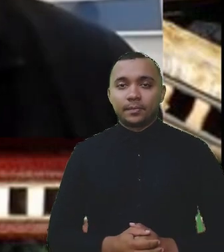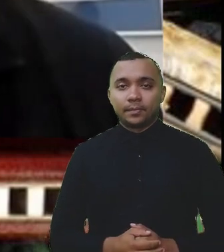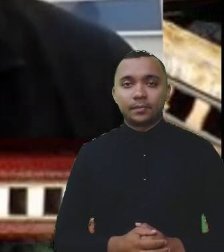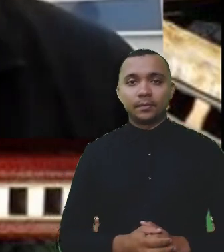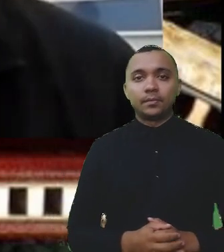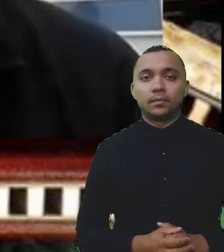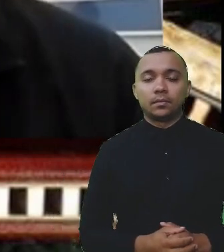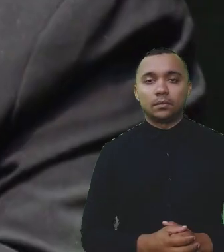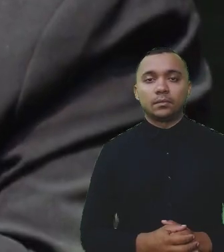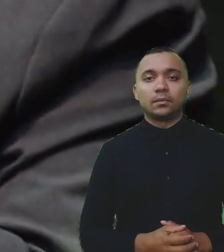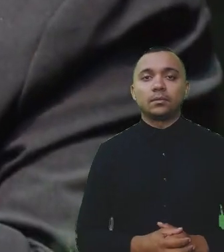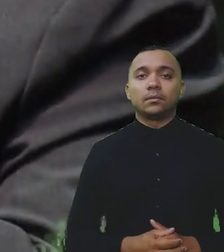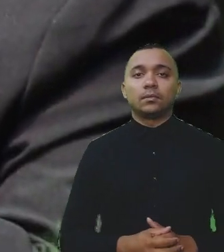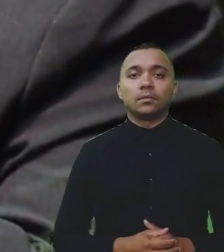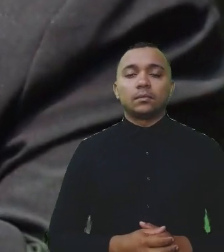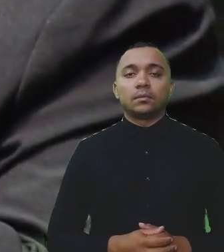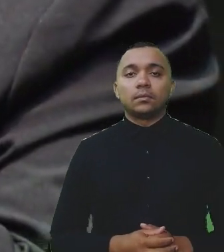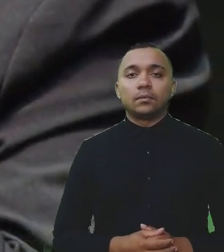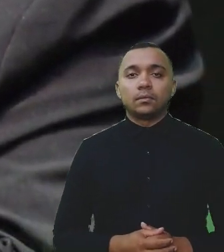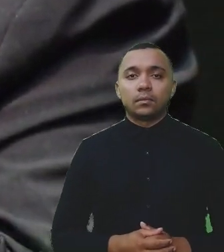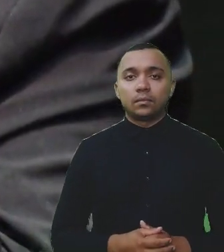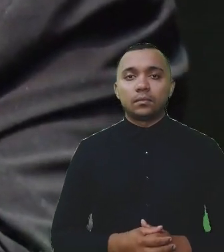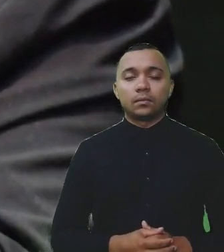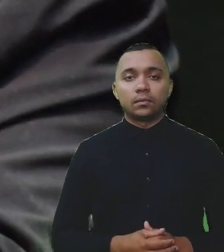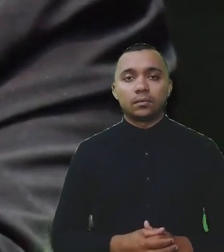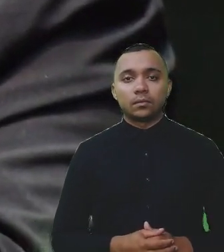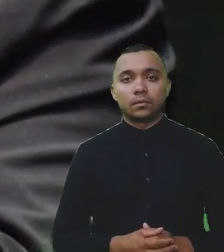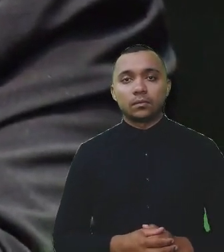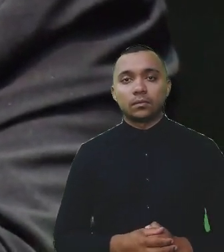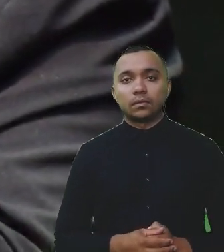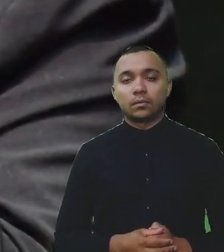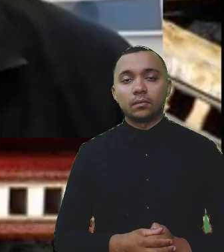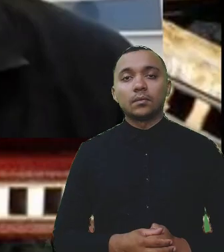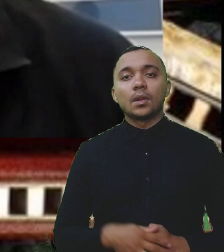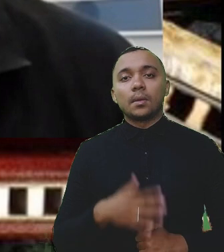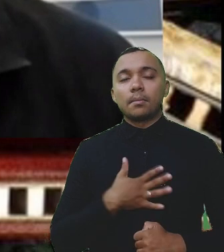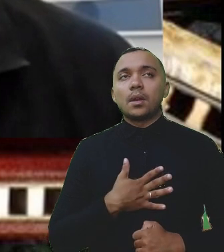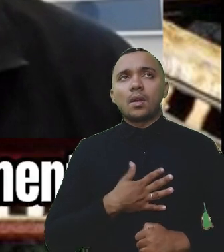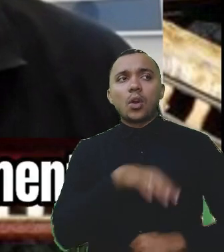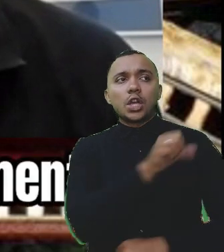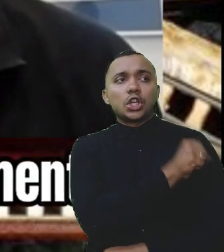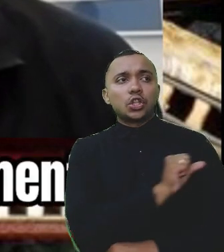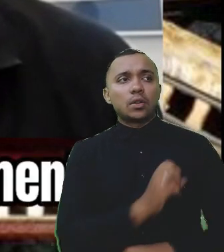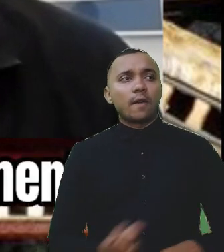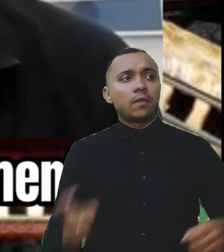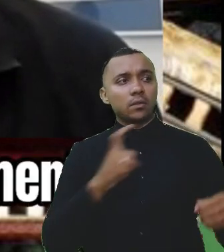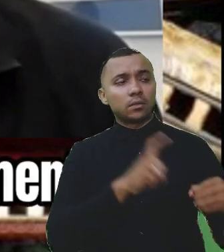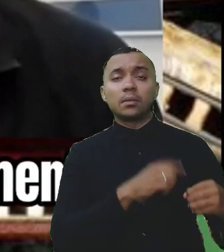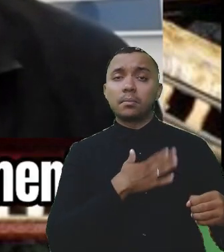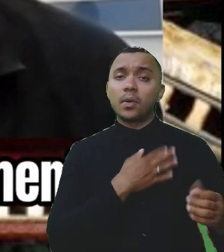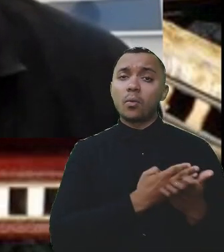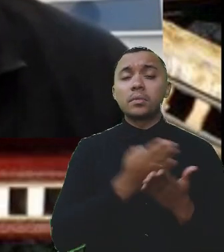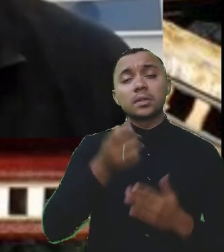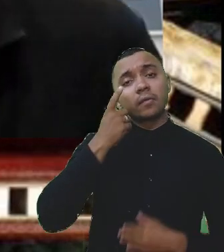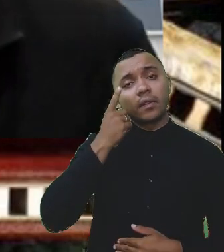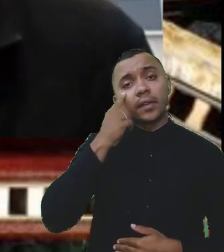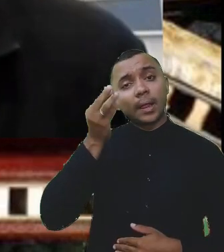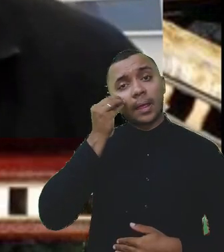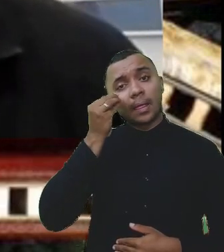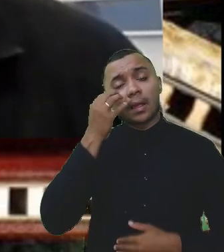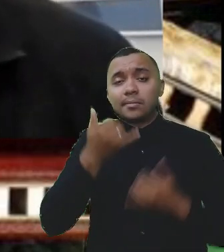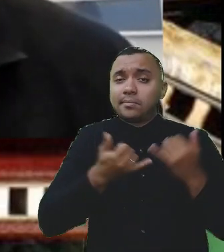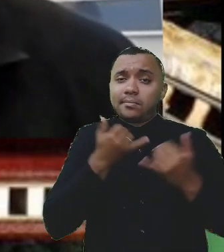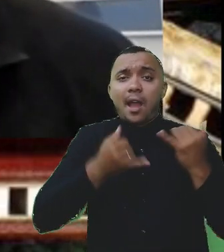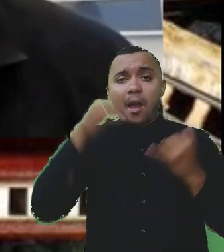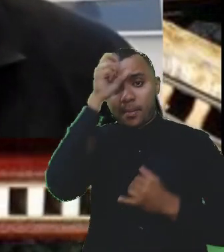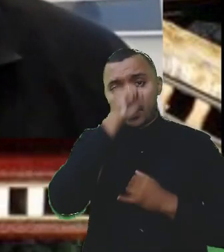É exatamente esse festival. Então, aí eu voltei para o Rio e falei, vou começar a brincar com esse instrumento. E aí